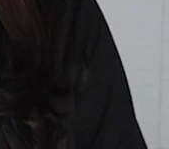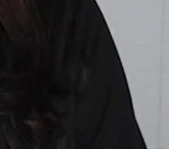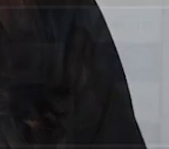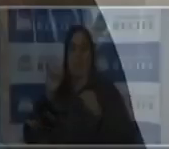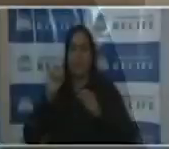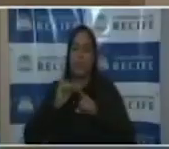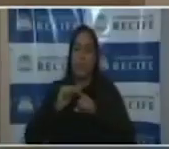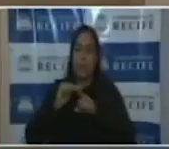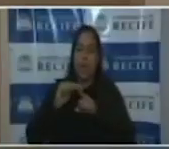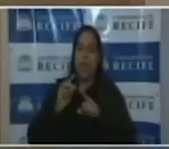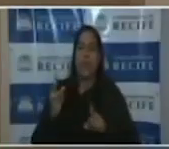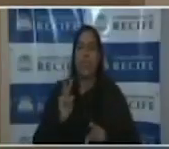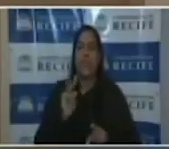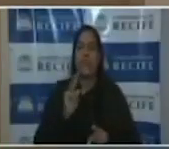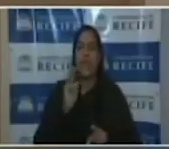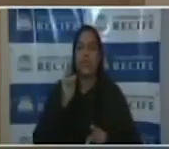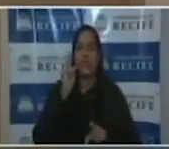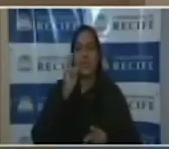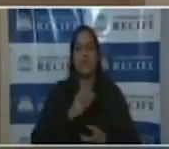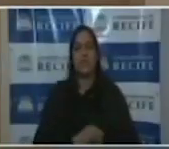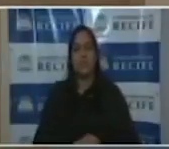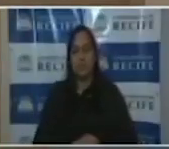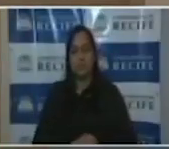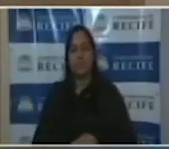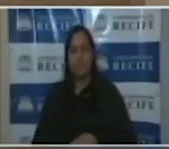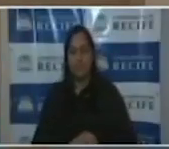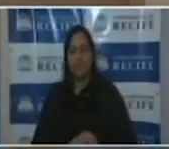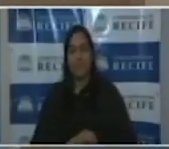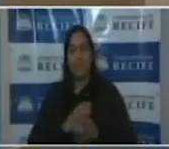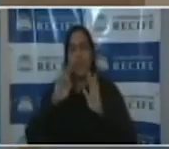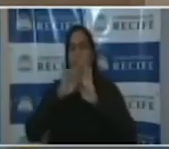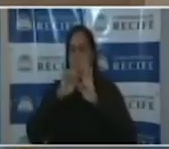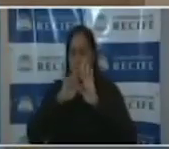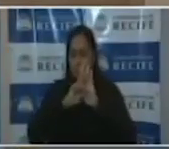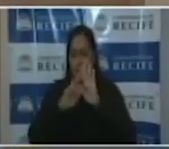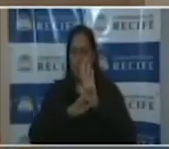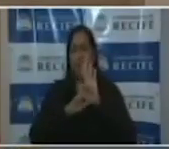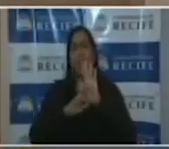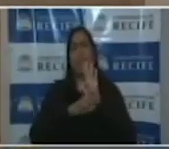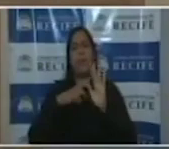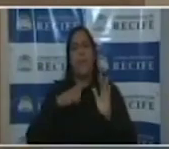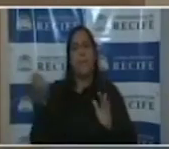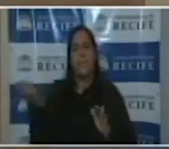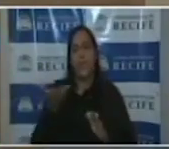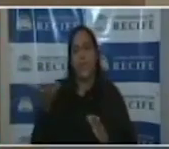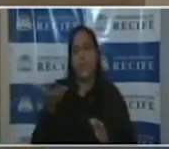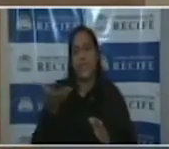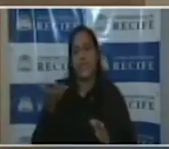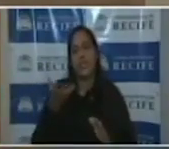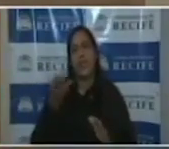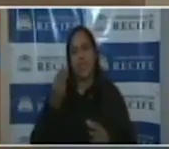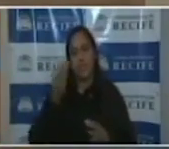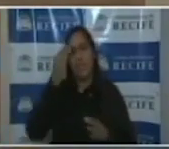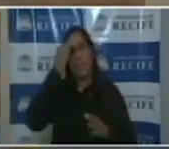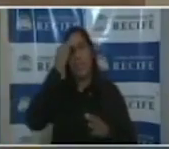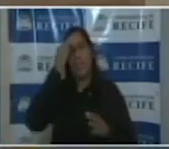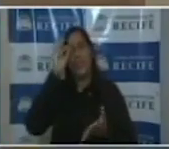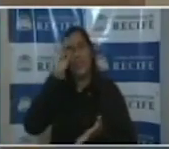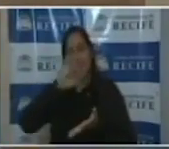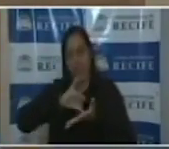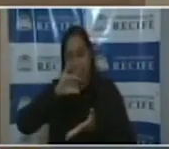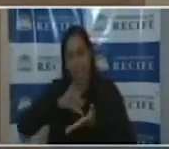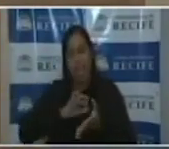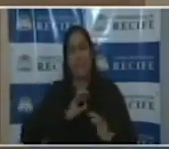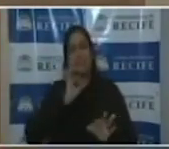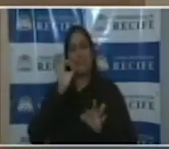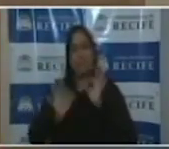pedido. O presente requerimento ele tem como objetivo a promoção da memória, da verdade e da justiça à